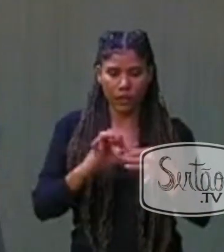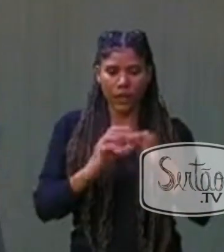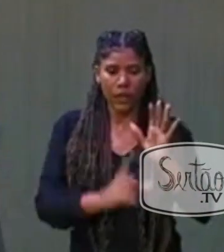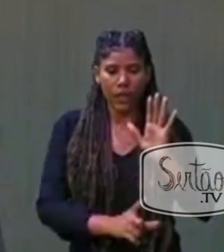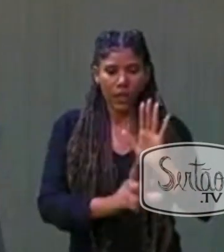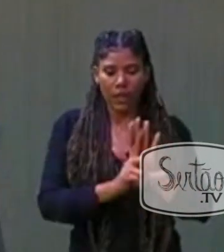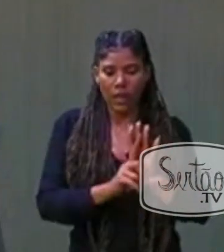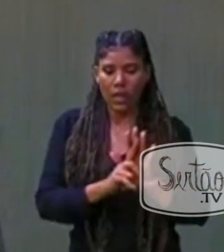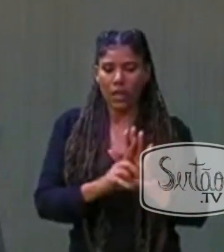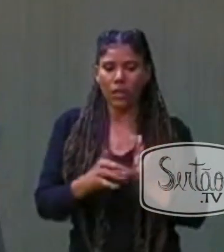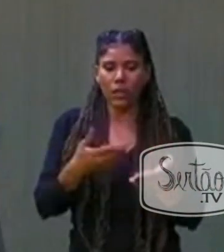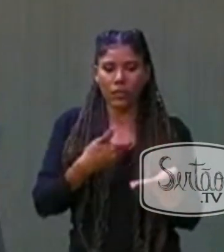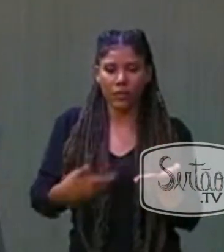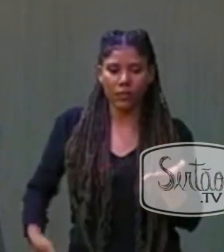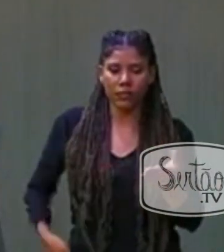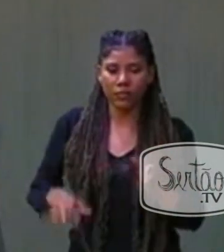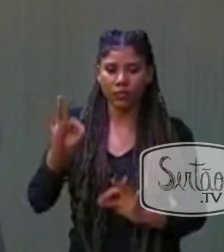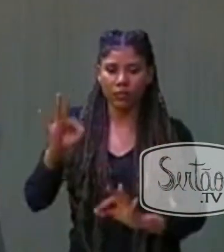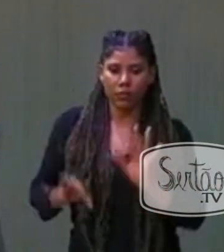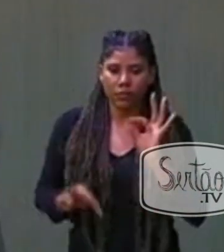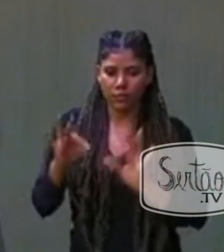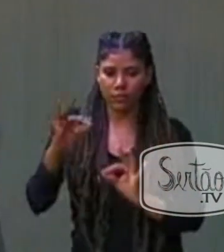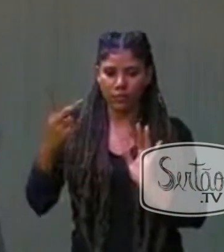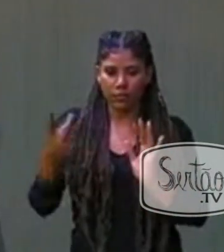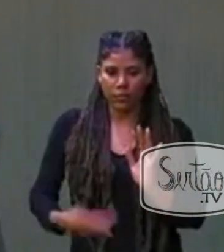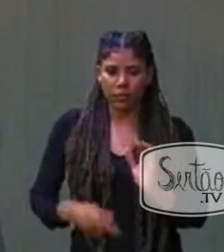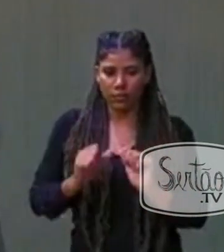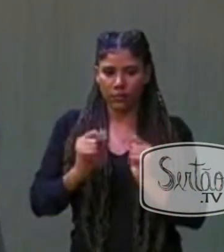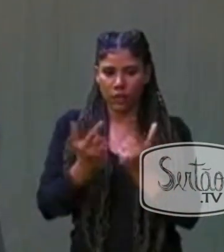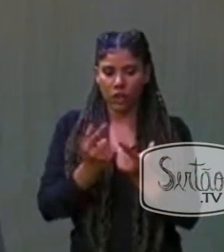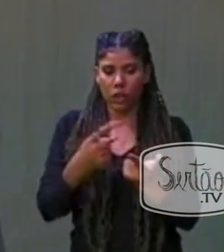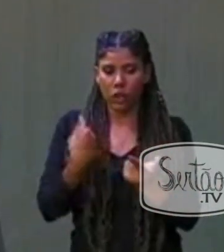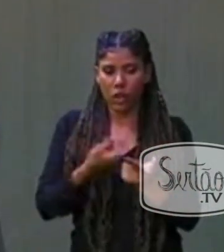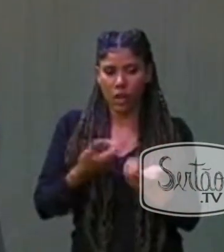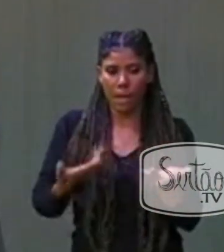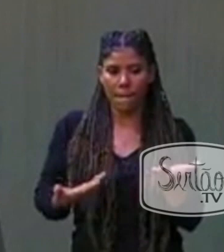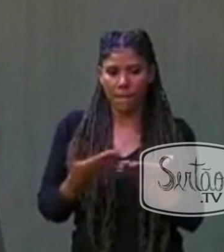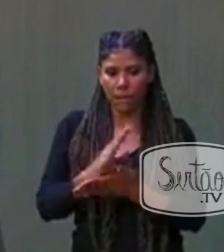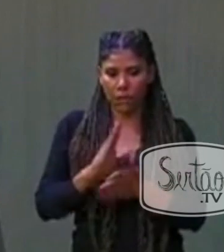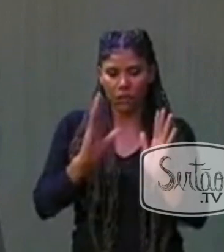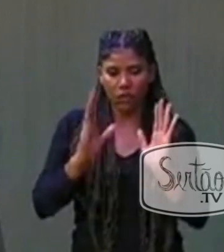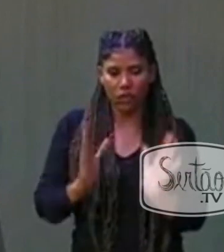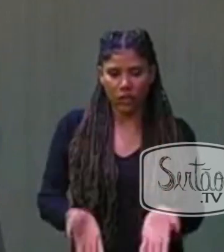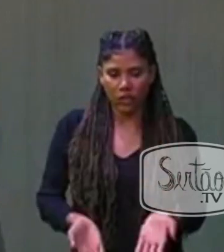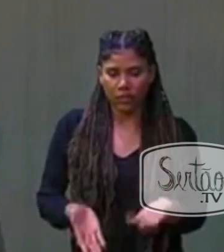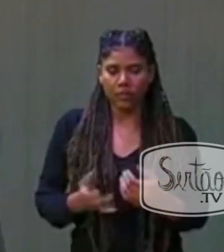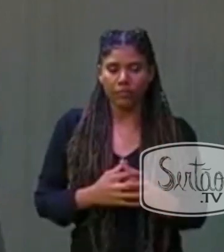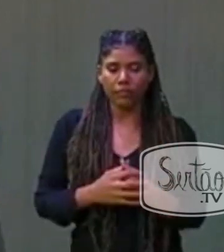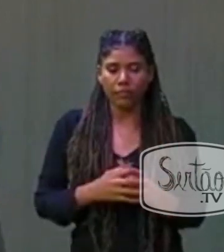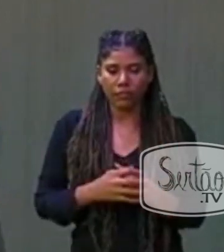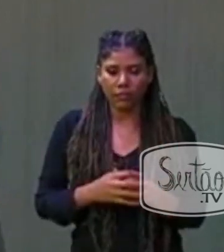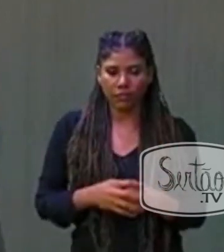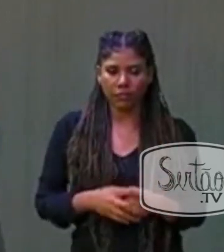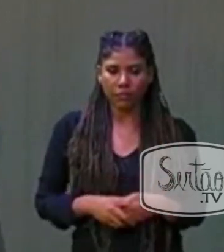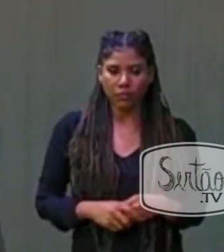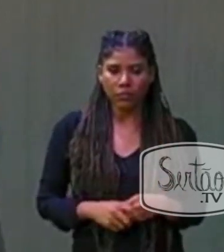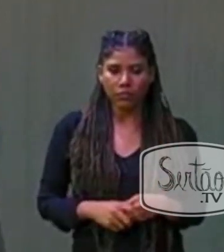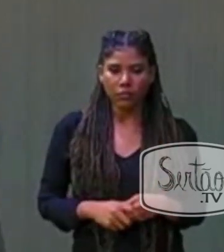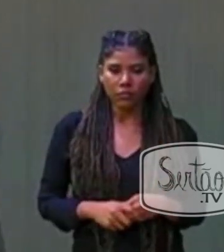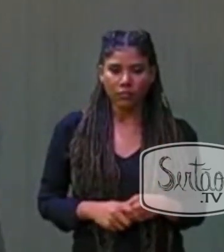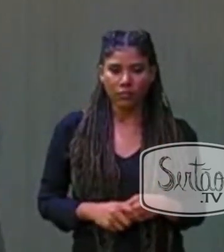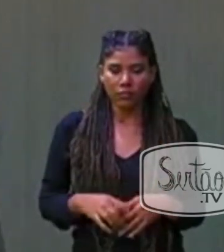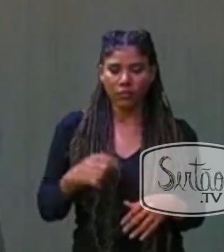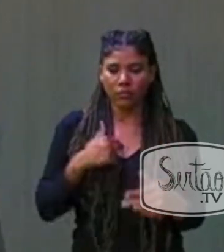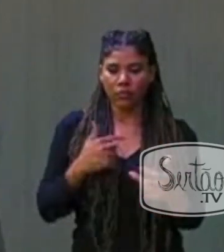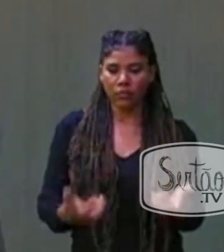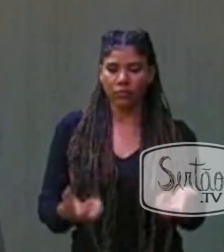governador enviou para cá, para esta casa, e nós já aprovamos prontamente aqui na terça-feira. Eu só